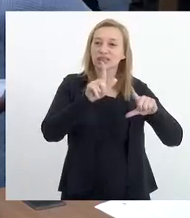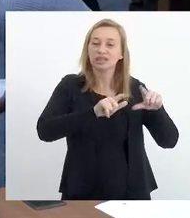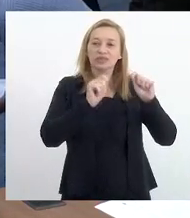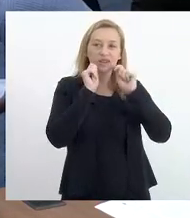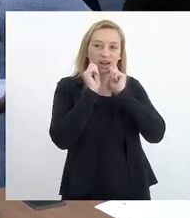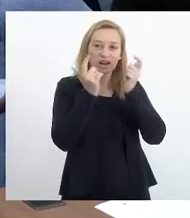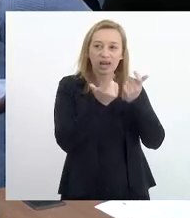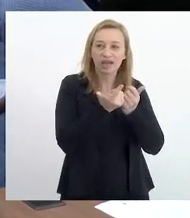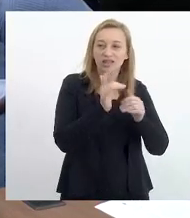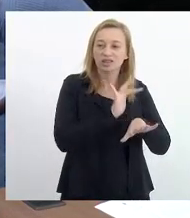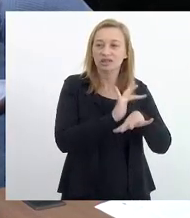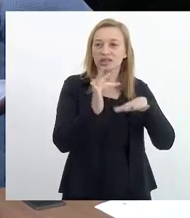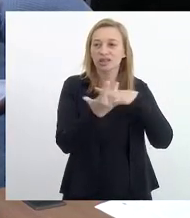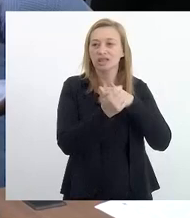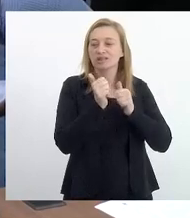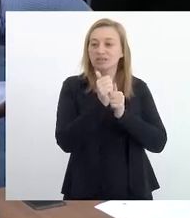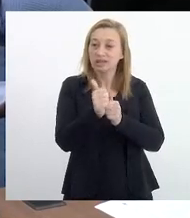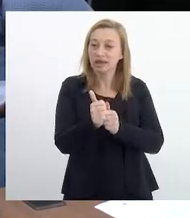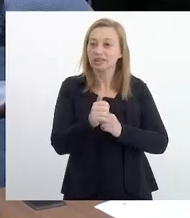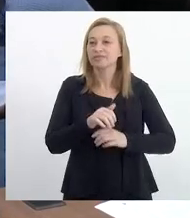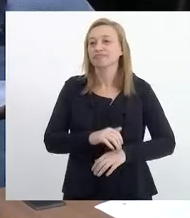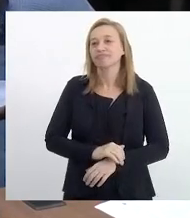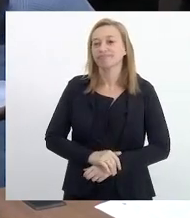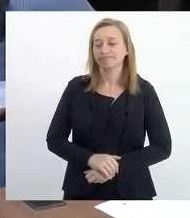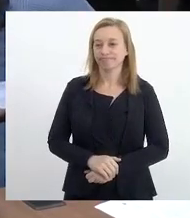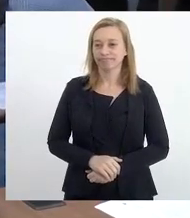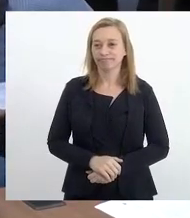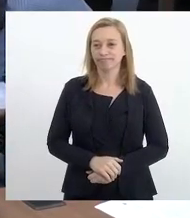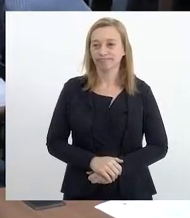redes sociais. E